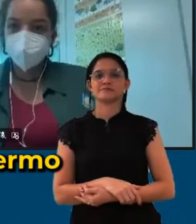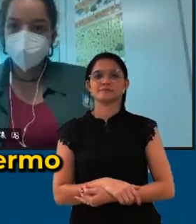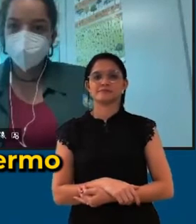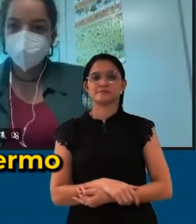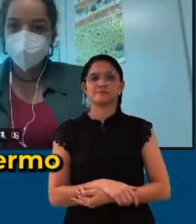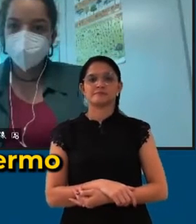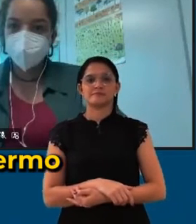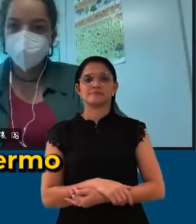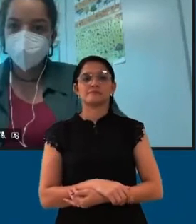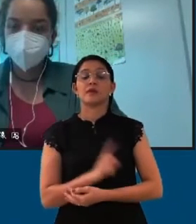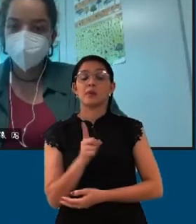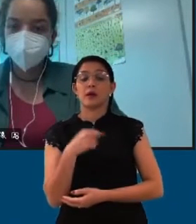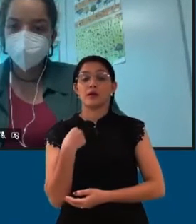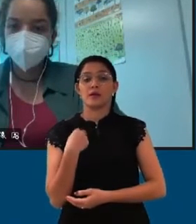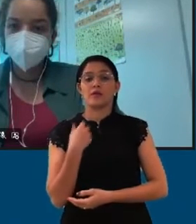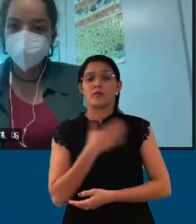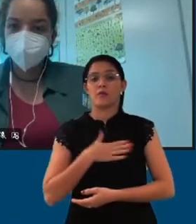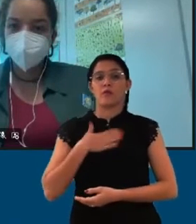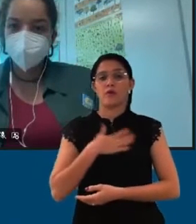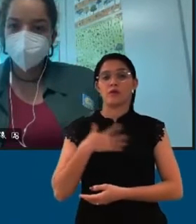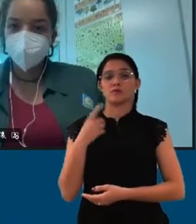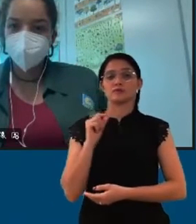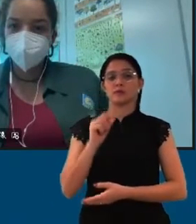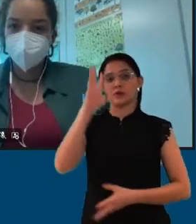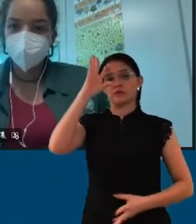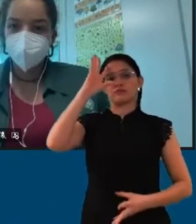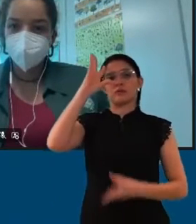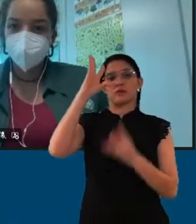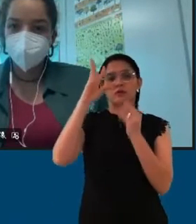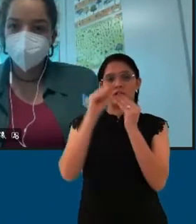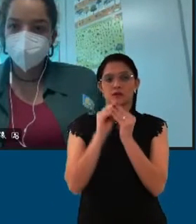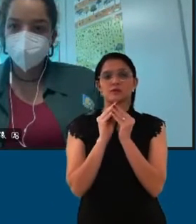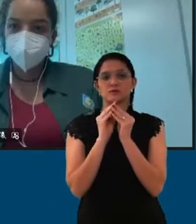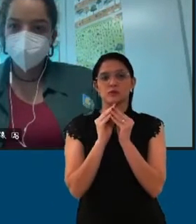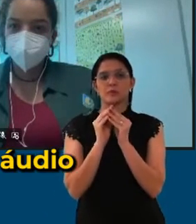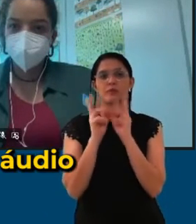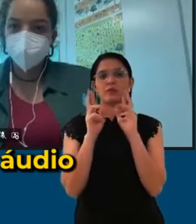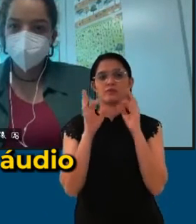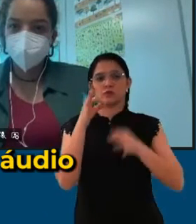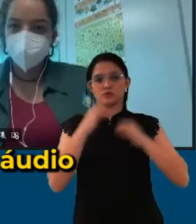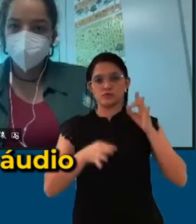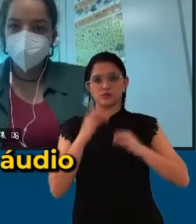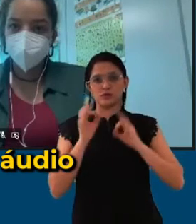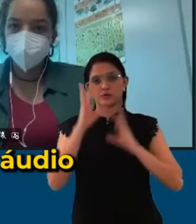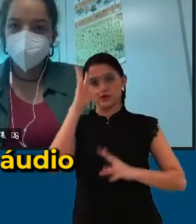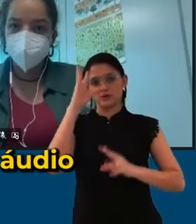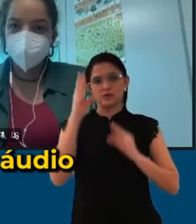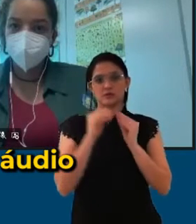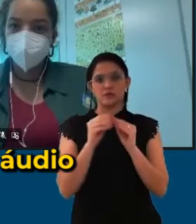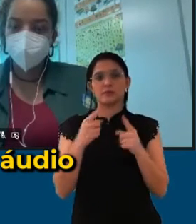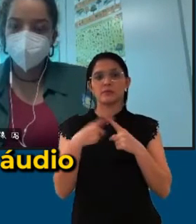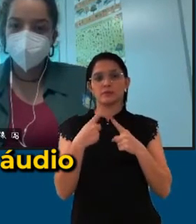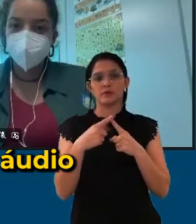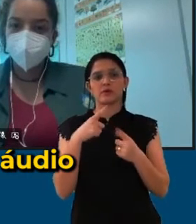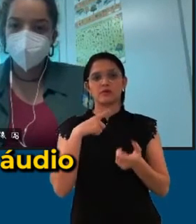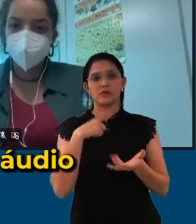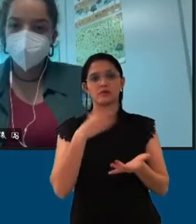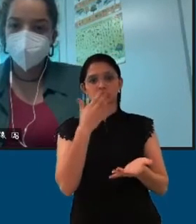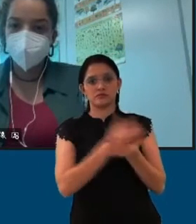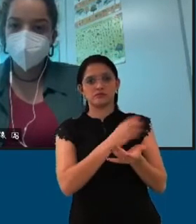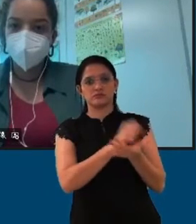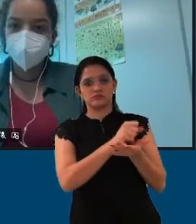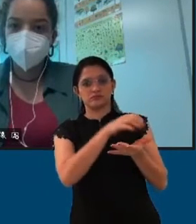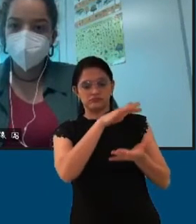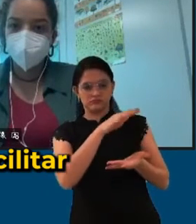redução a termo resumida das conclusões finais desses atos, né? Vai ficar tudo registrado em